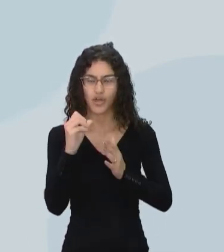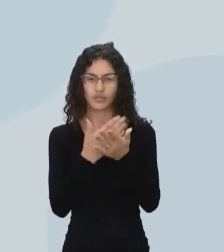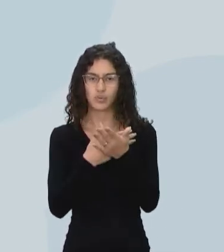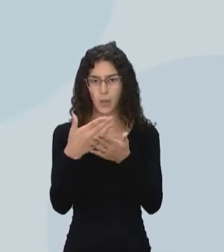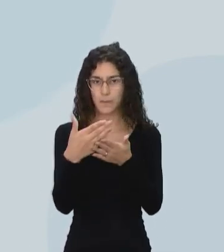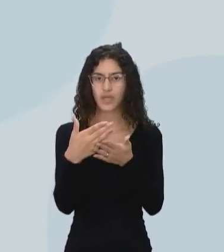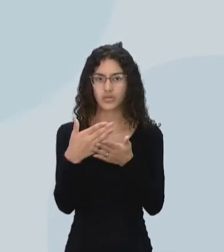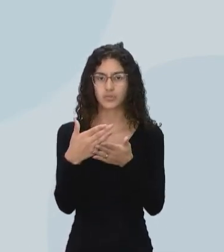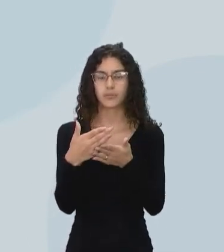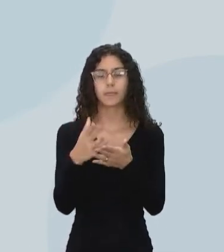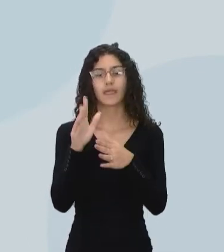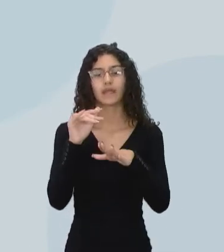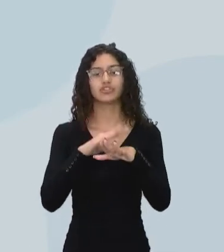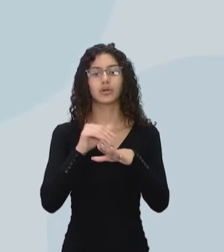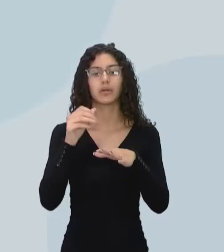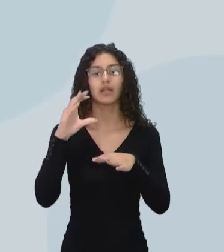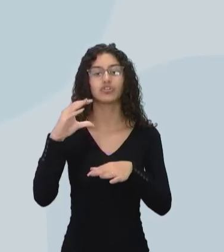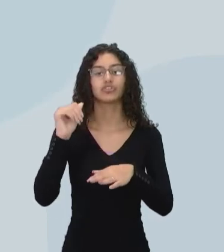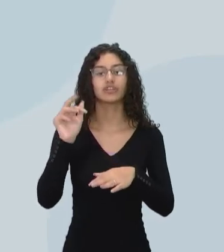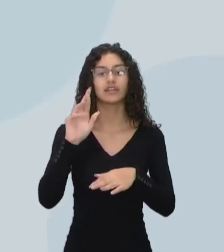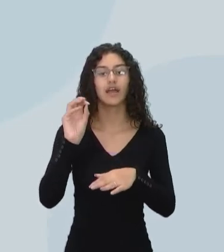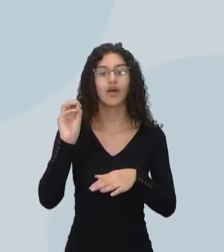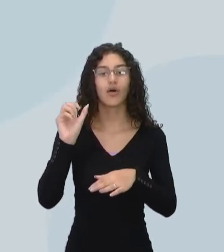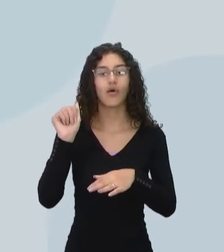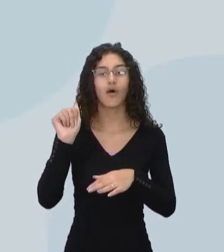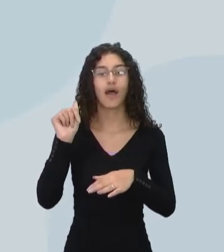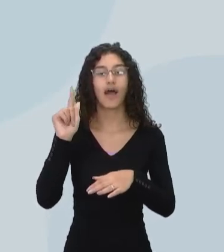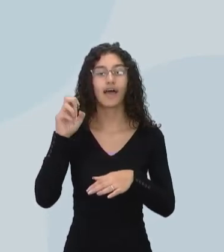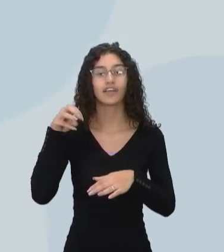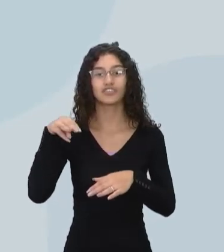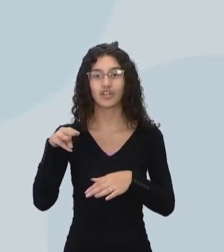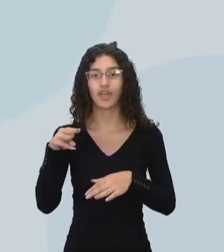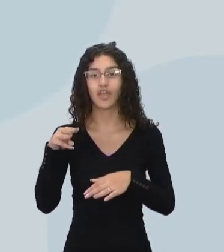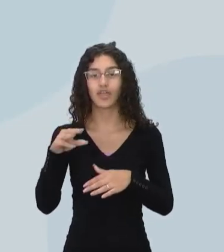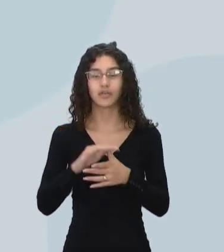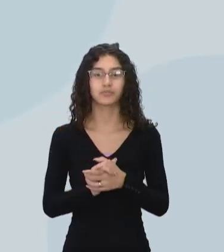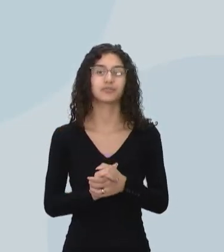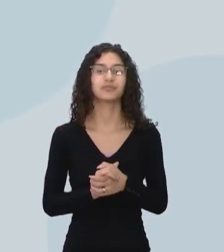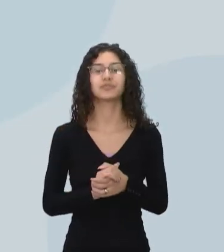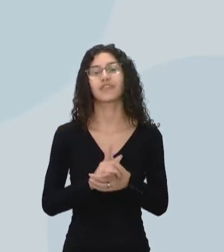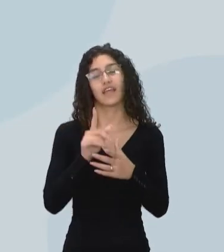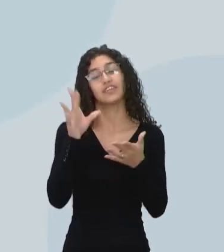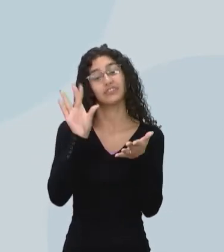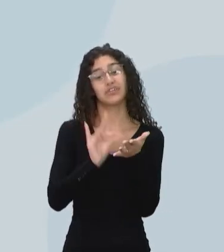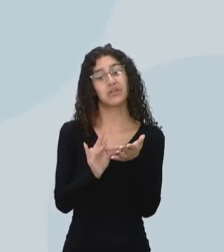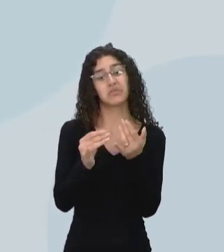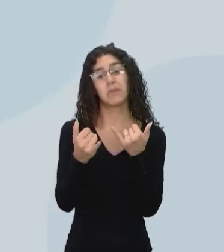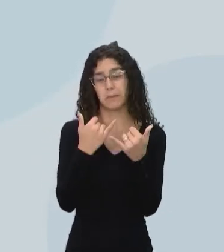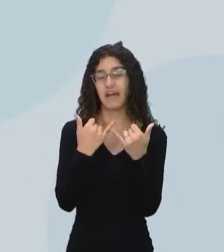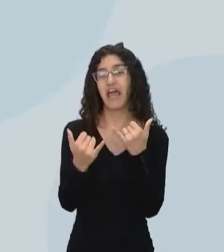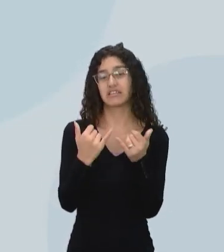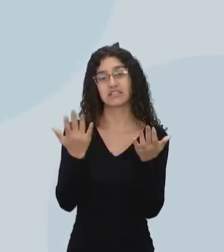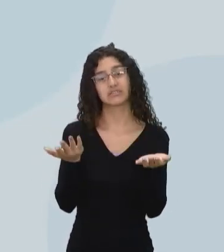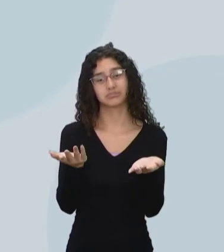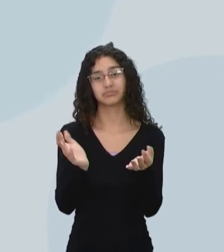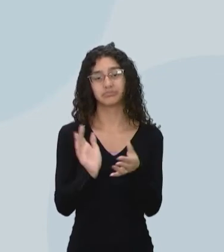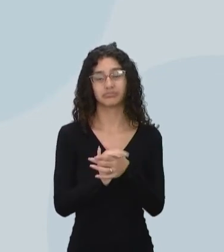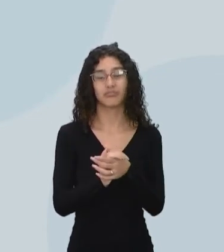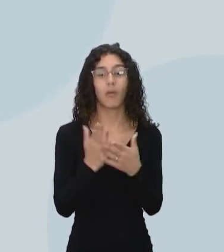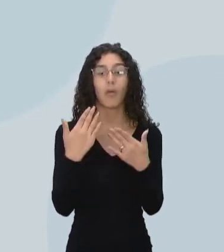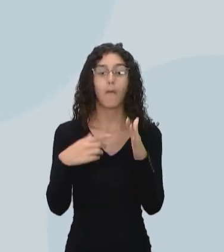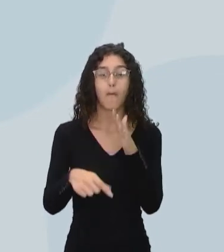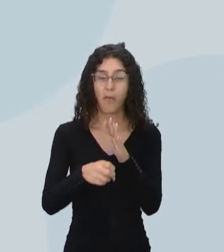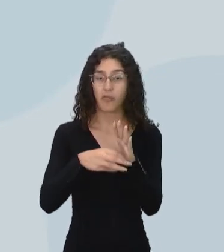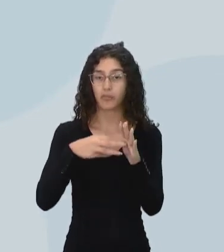século XIX, né, era chamado de carruagem sem cavalos. Então, realmente, né, de fato, parece uma carruagem, né? Então, os